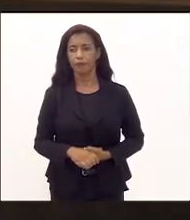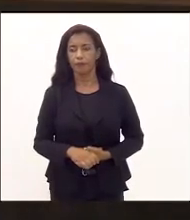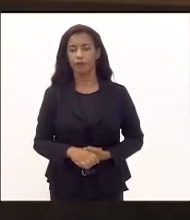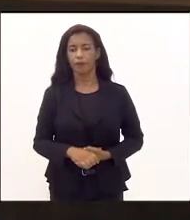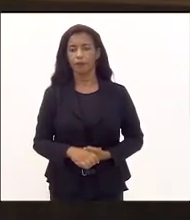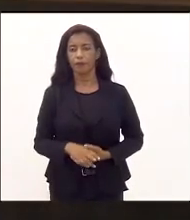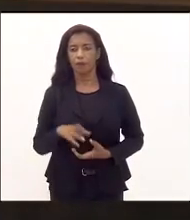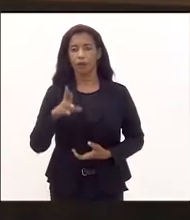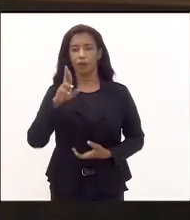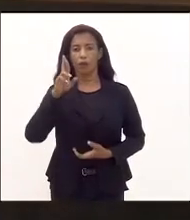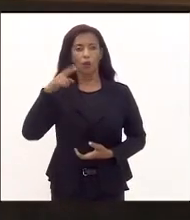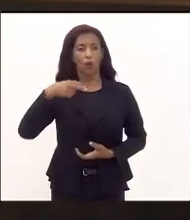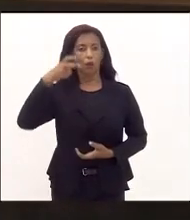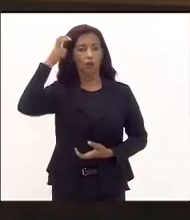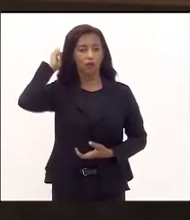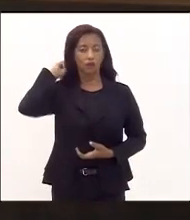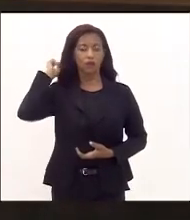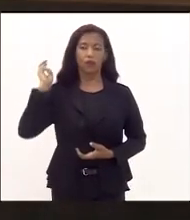Deputada Rosane Félix.